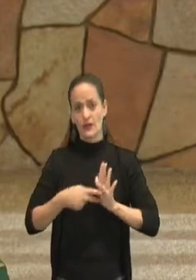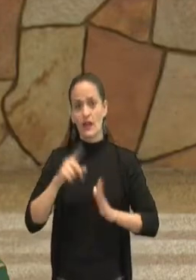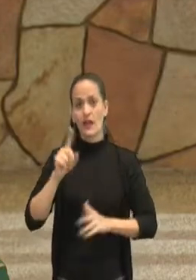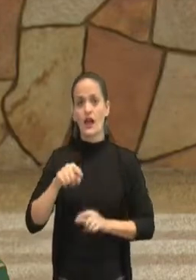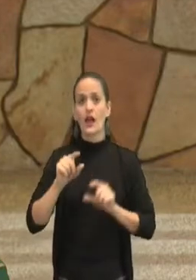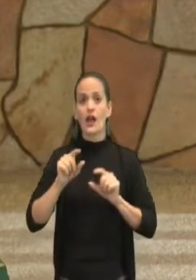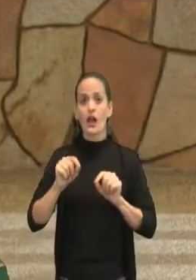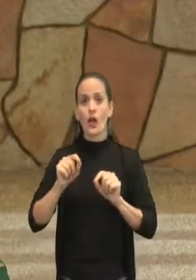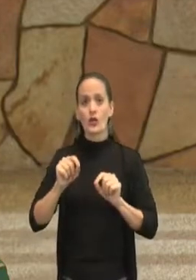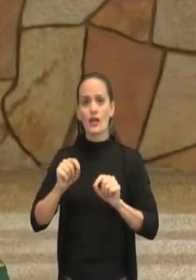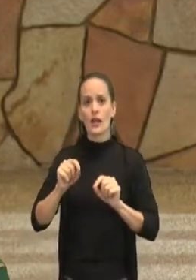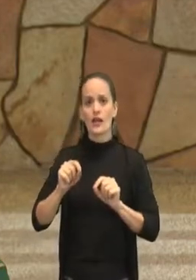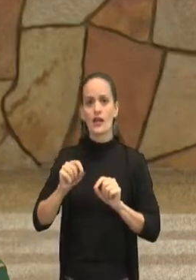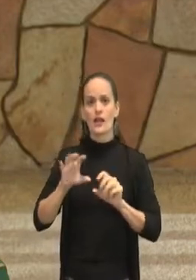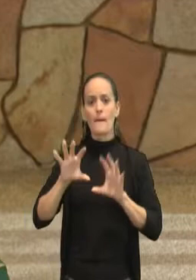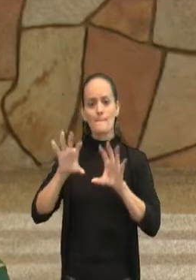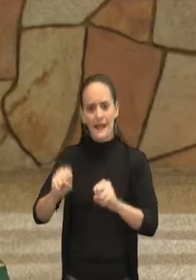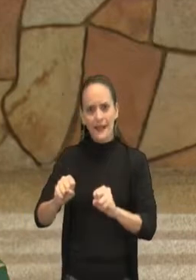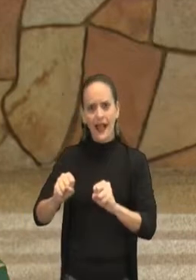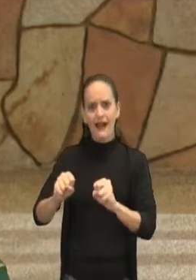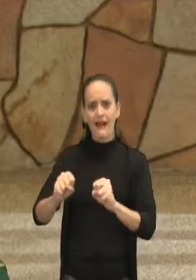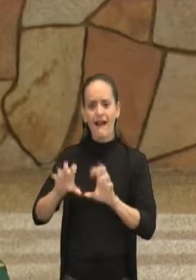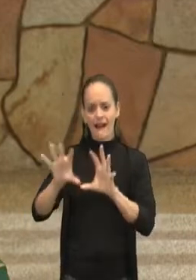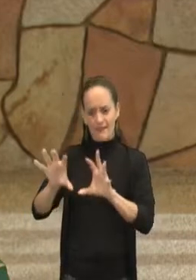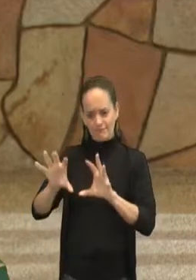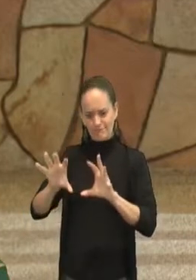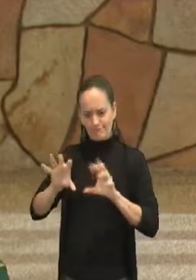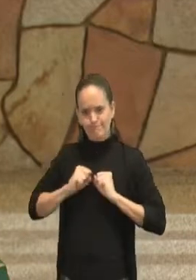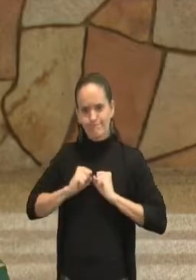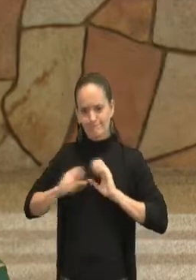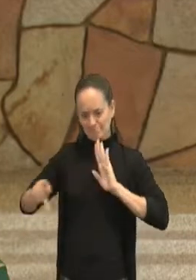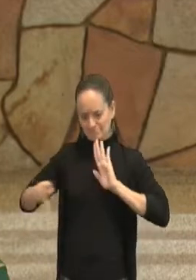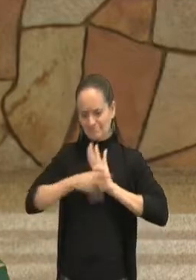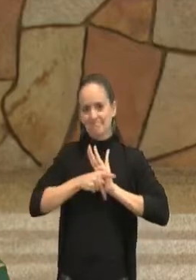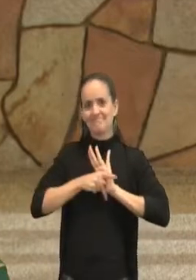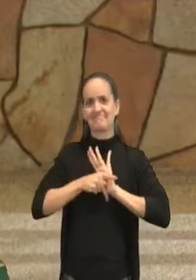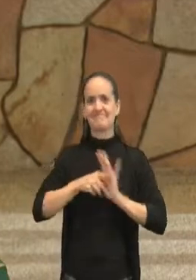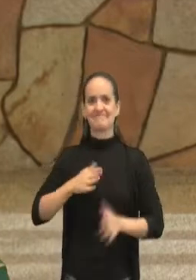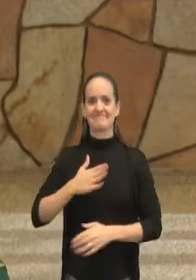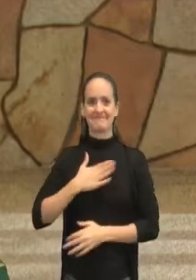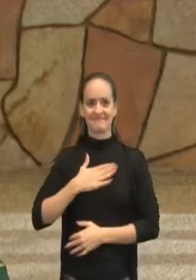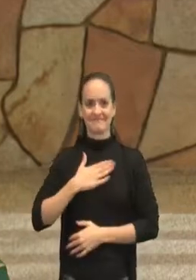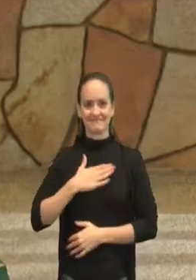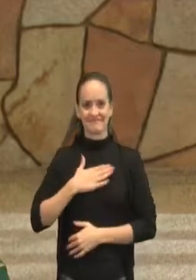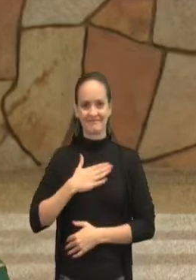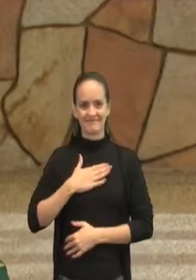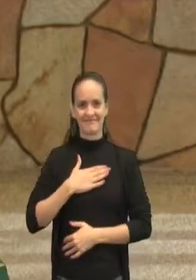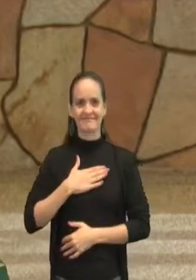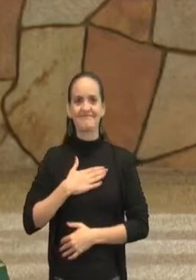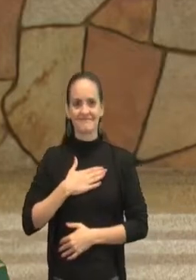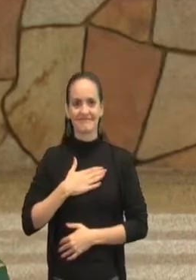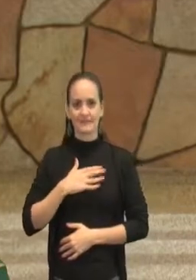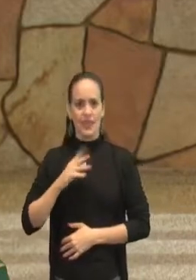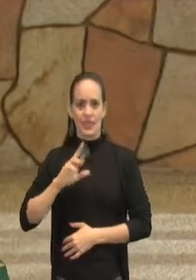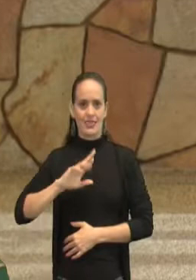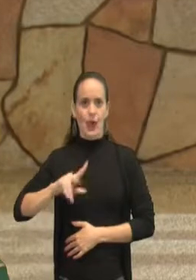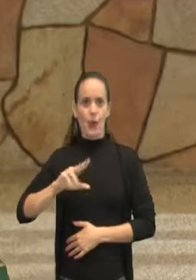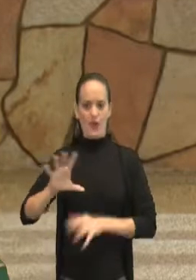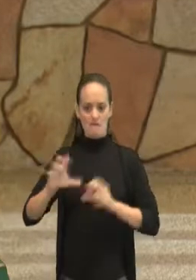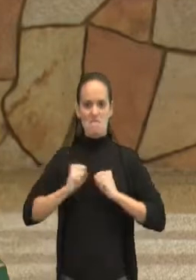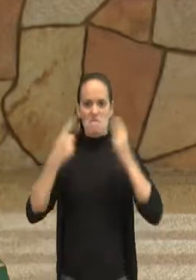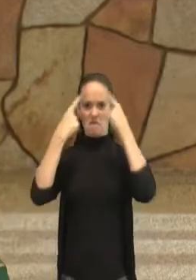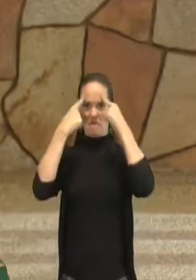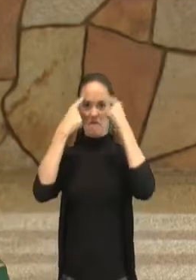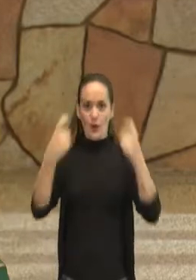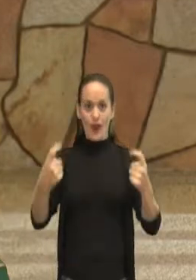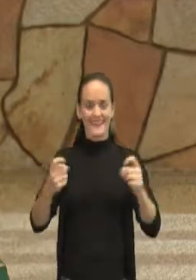agarrar, pegar para si, apropriar-se. Não tem a ideia de tomar com violência, mas tomar para